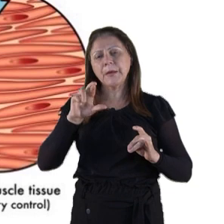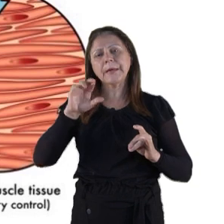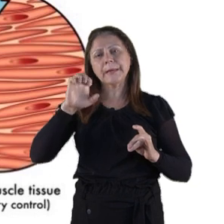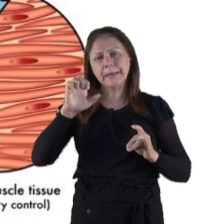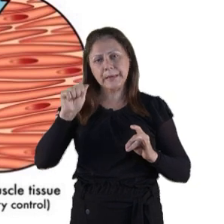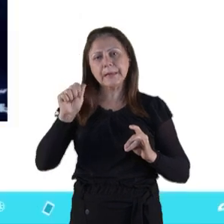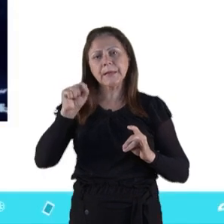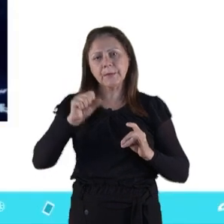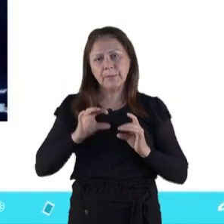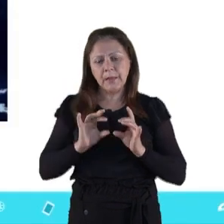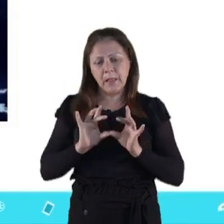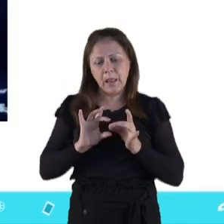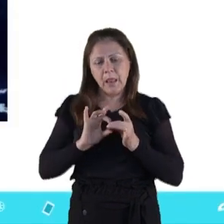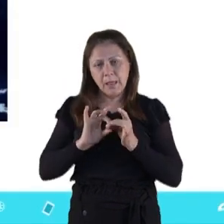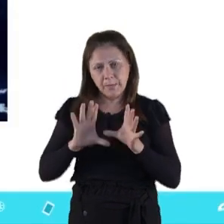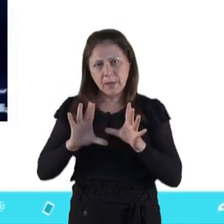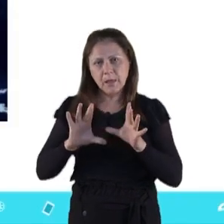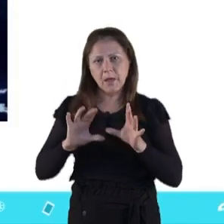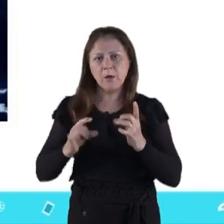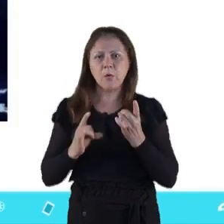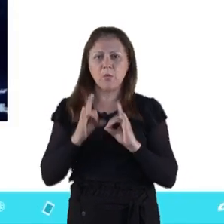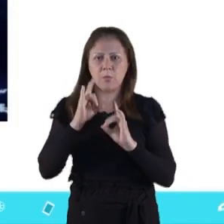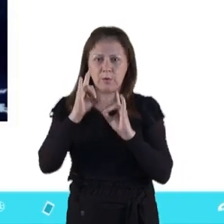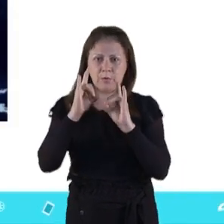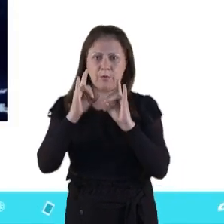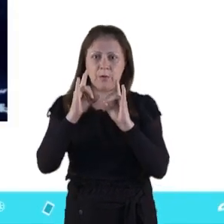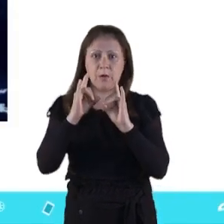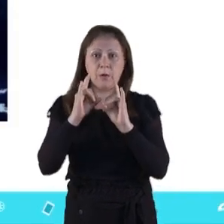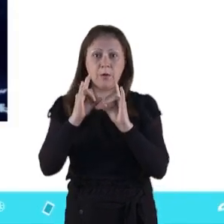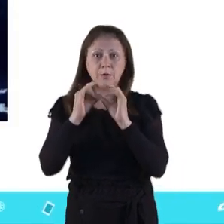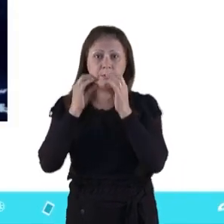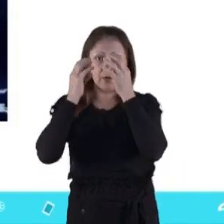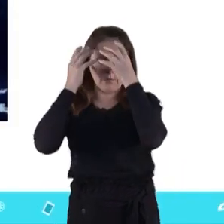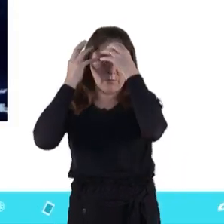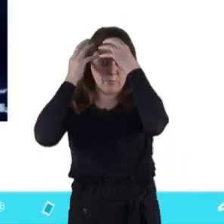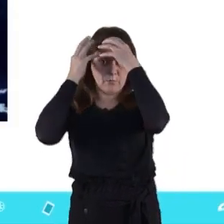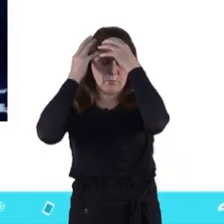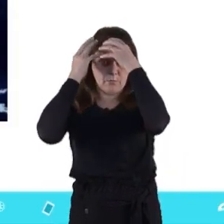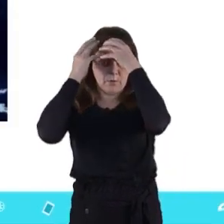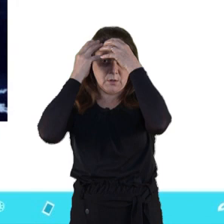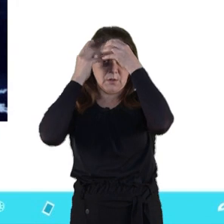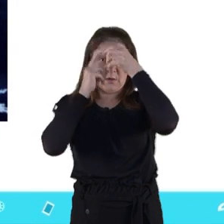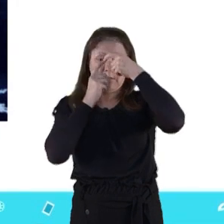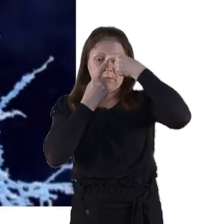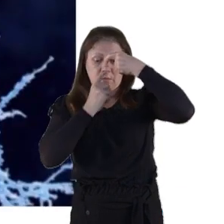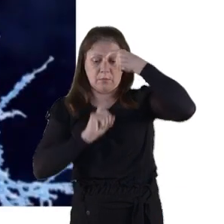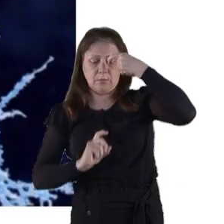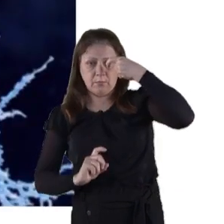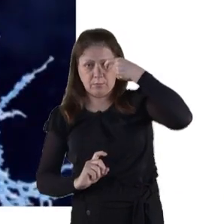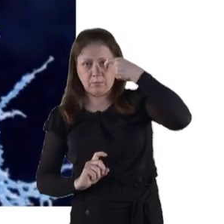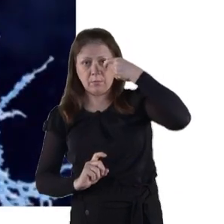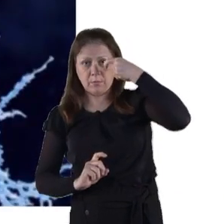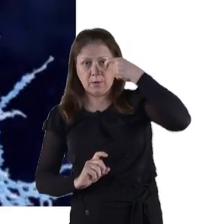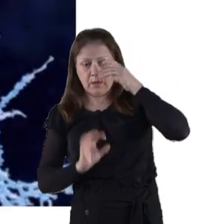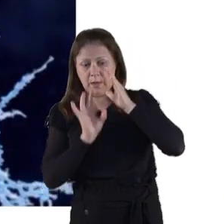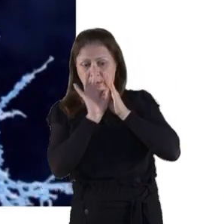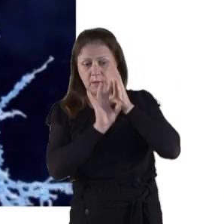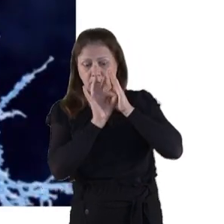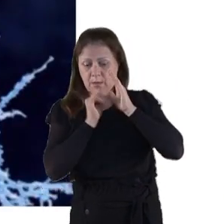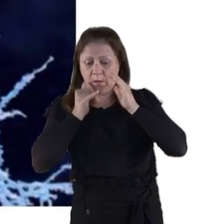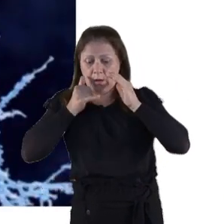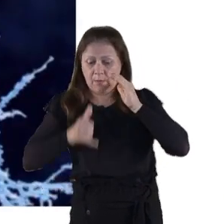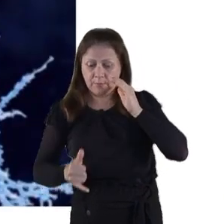um tecido liso. Já o tecido nervoso, ele é composto pelas células nervosas, que são os neurônios. E essas células vão